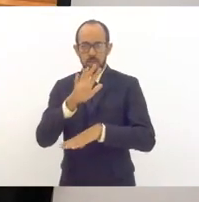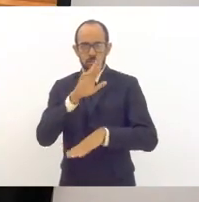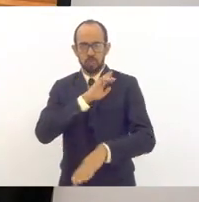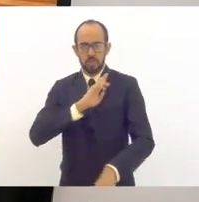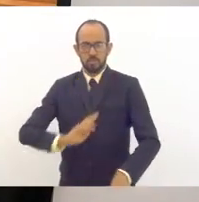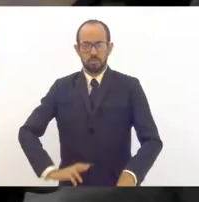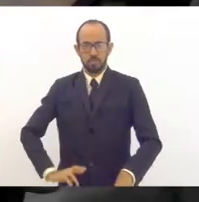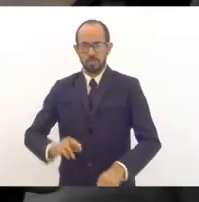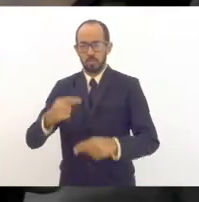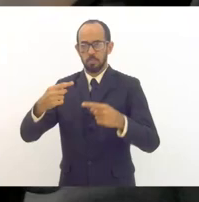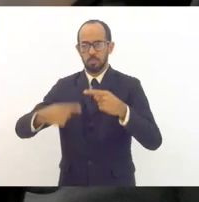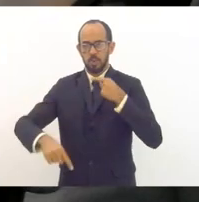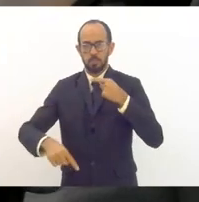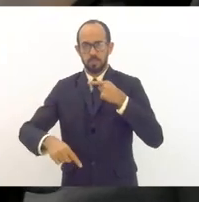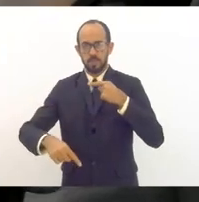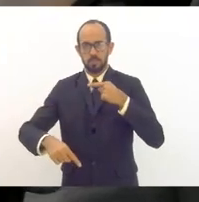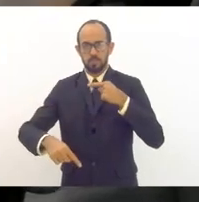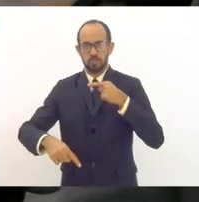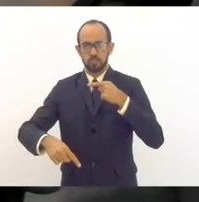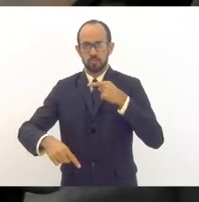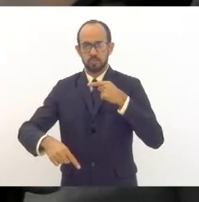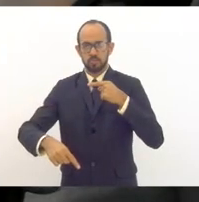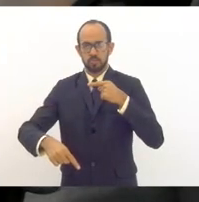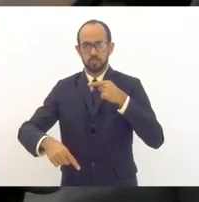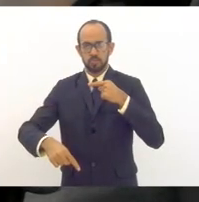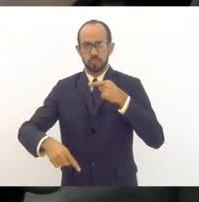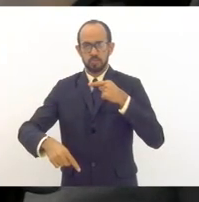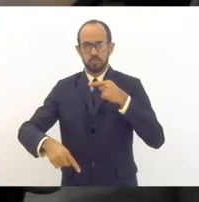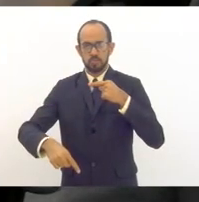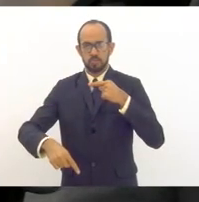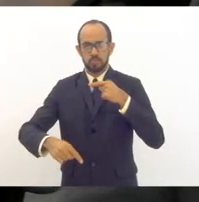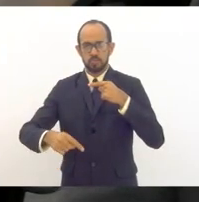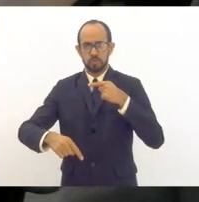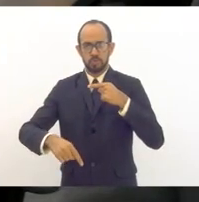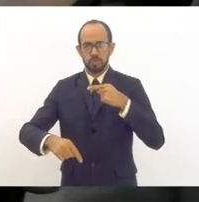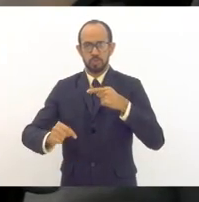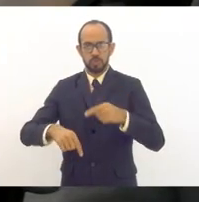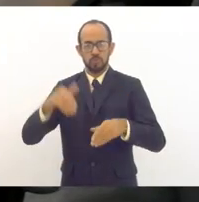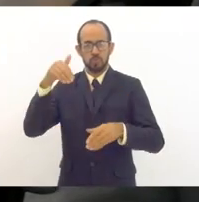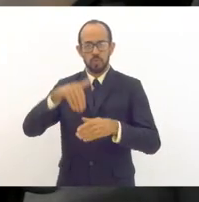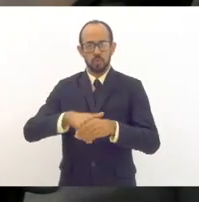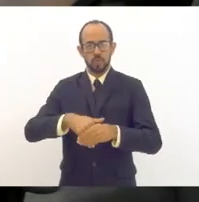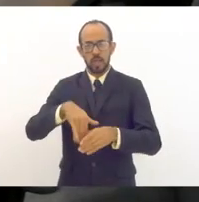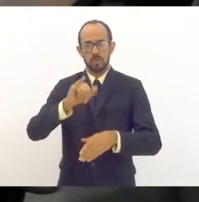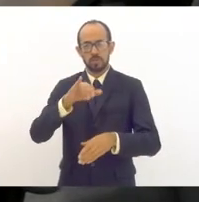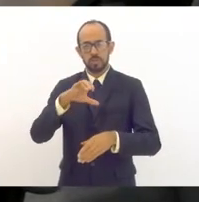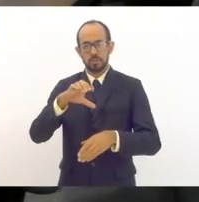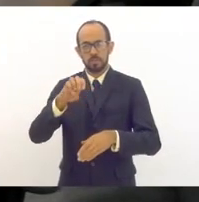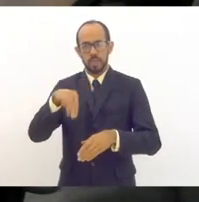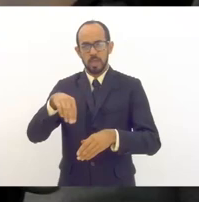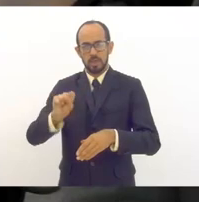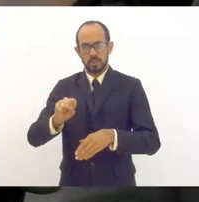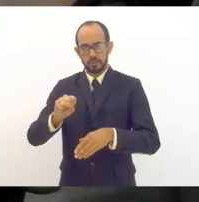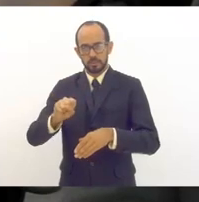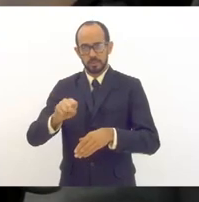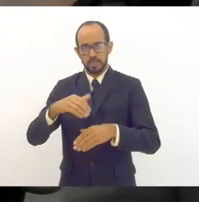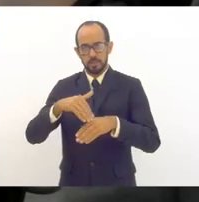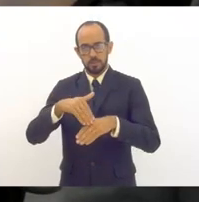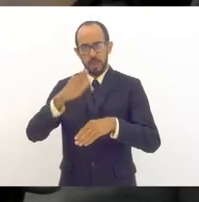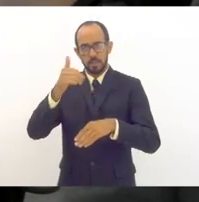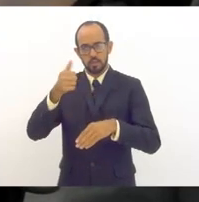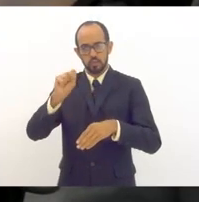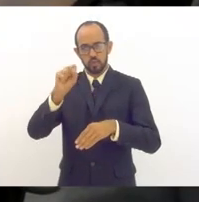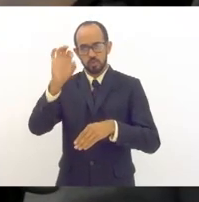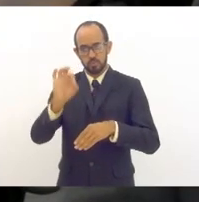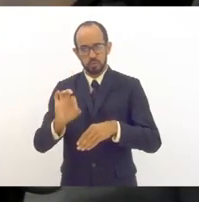impedidos de tributar alíquota do ICMS acima de 18%. ele pode por lei tributar